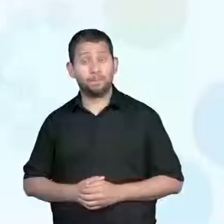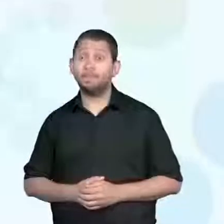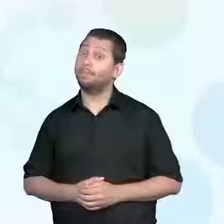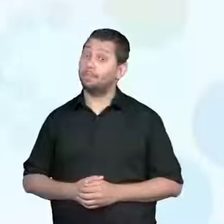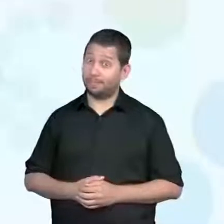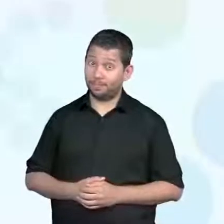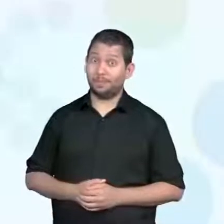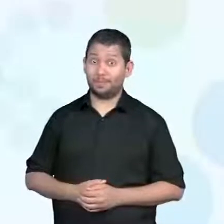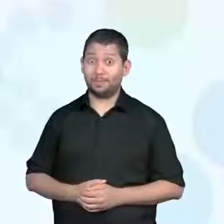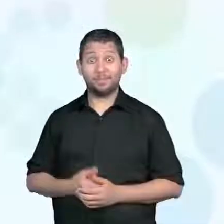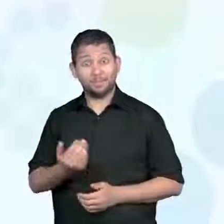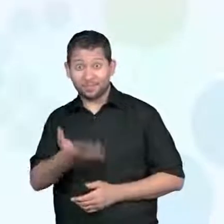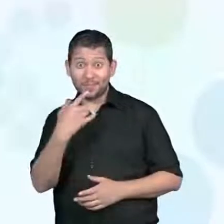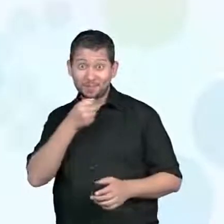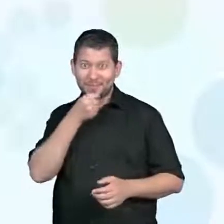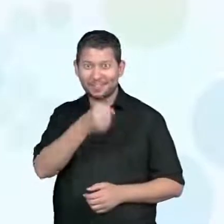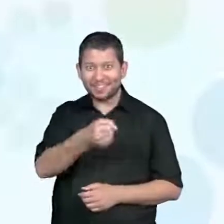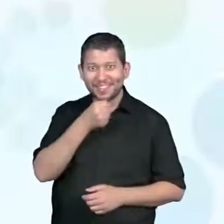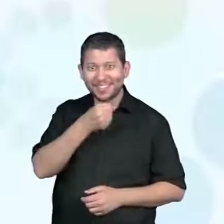Vamos entrevistar?